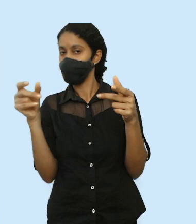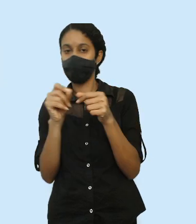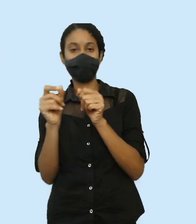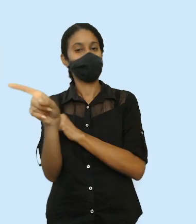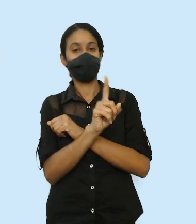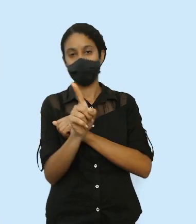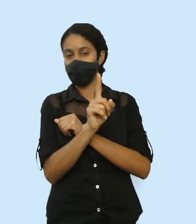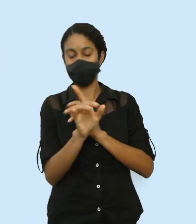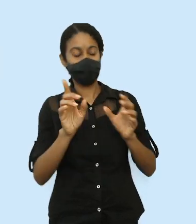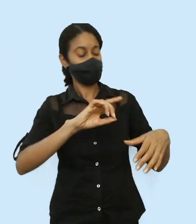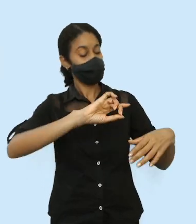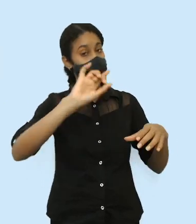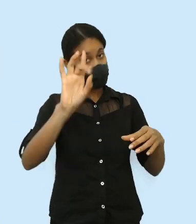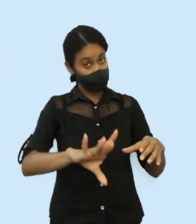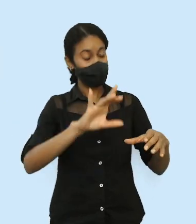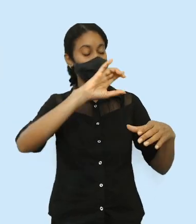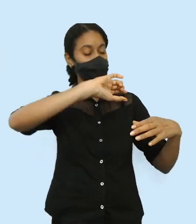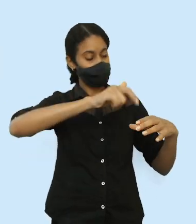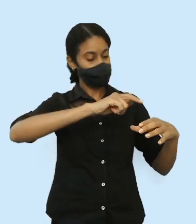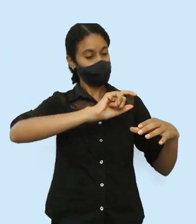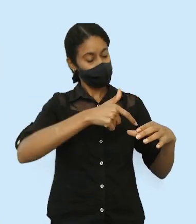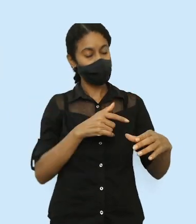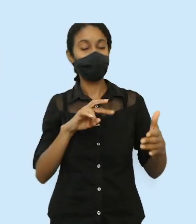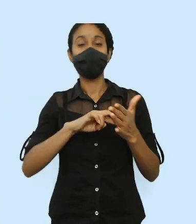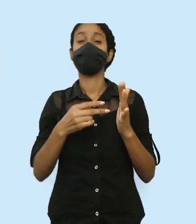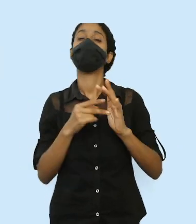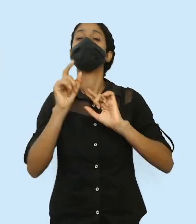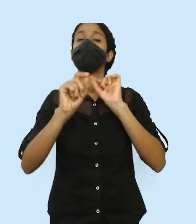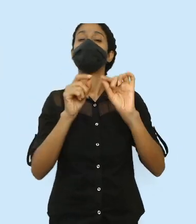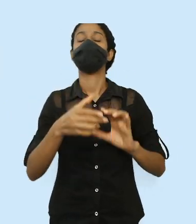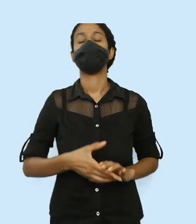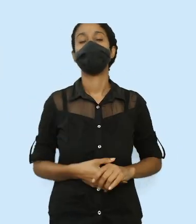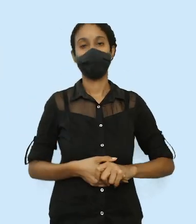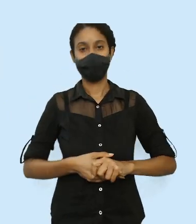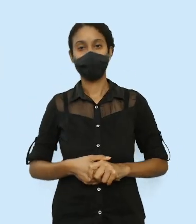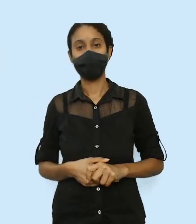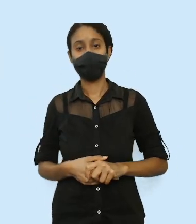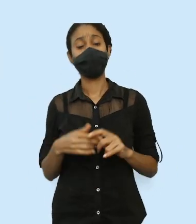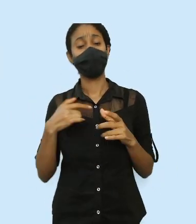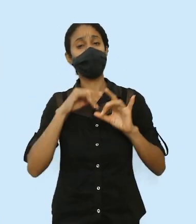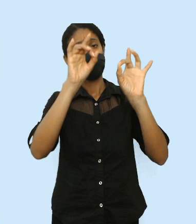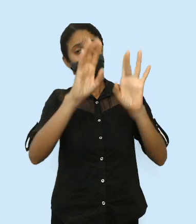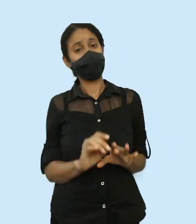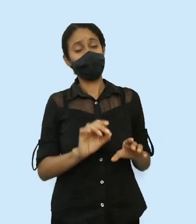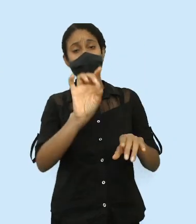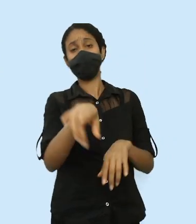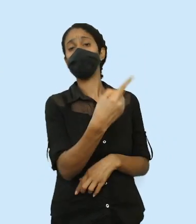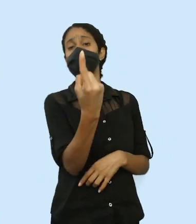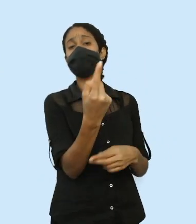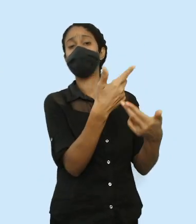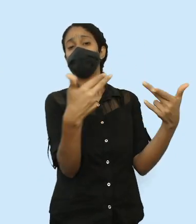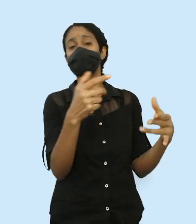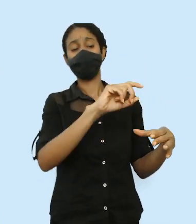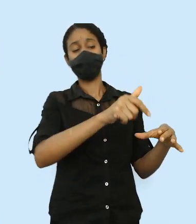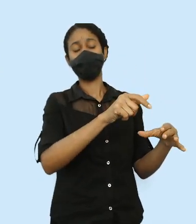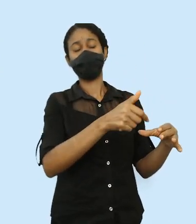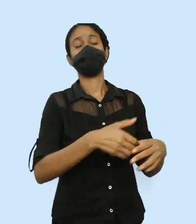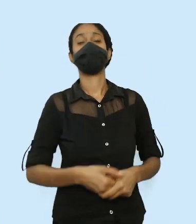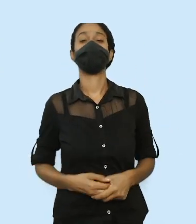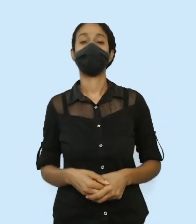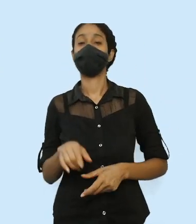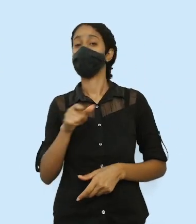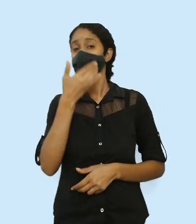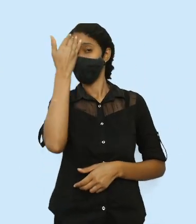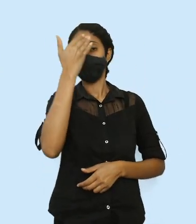outra etapa do processo de produção. O que isso significa? Que eu vou ser especialista numa única função, que eu não